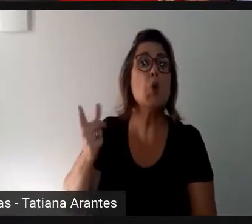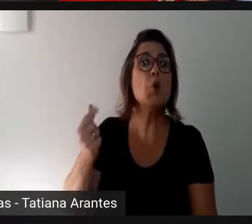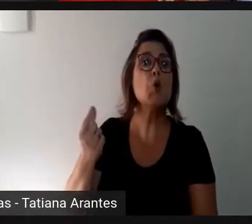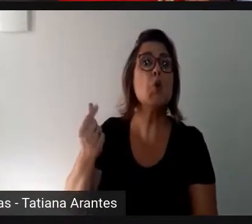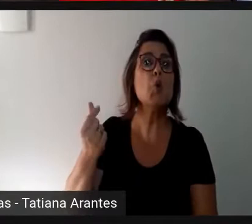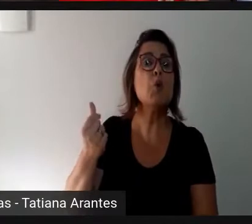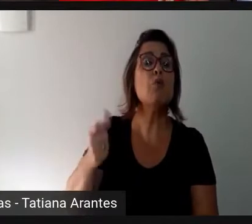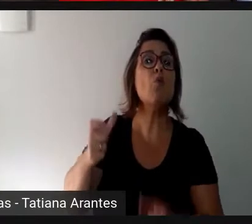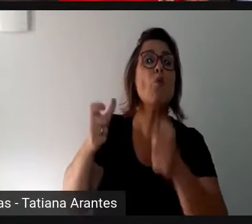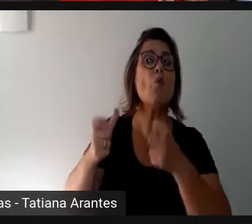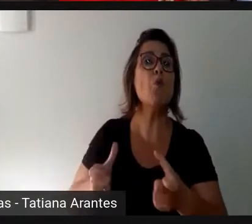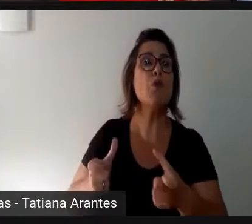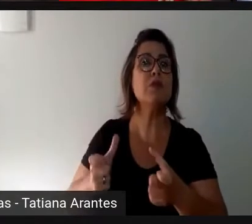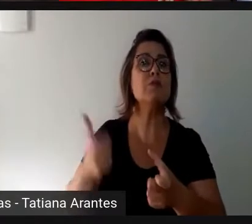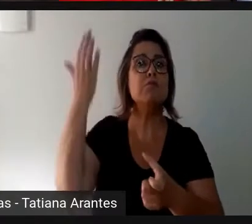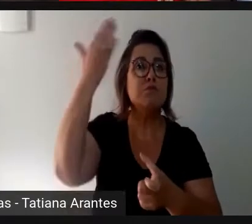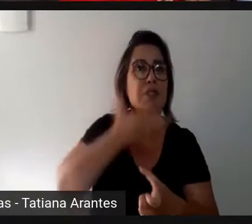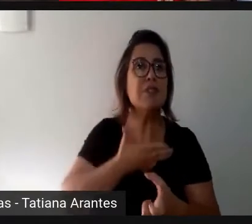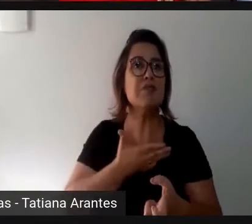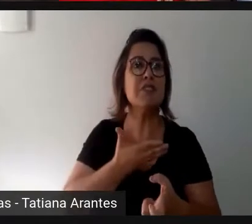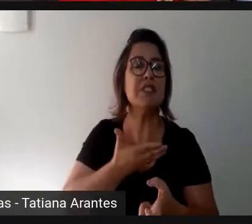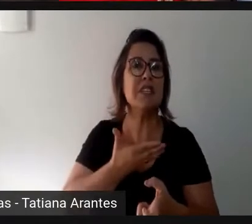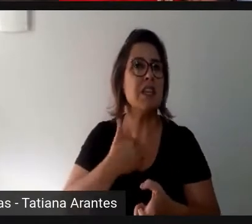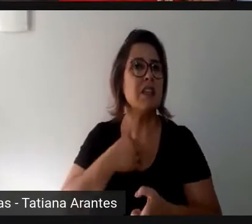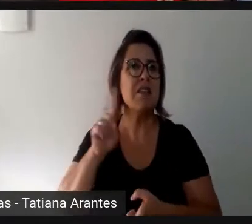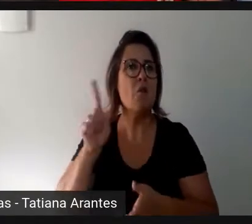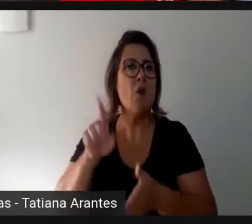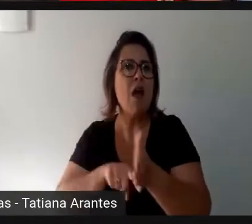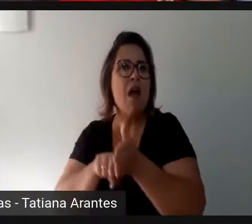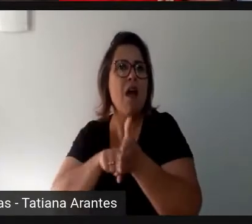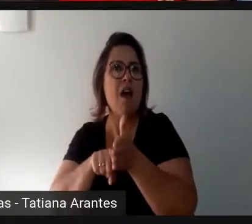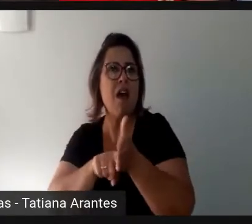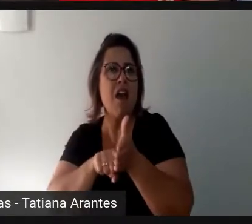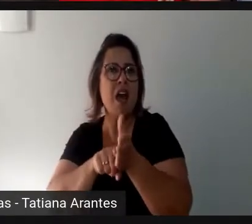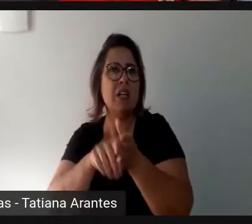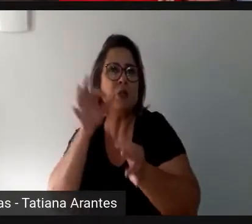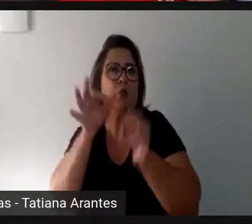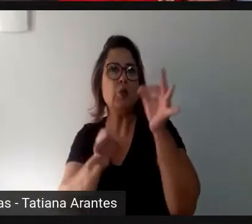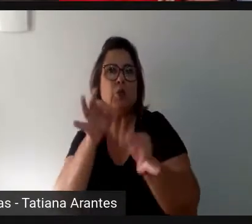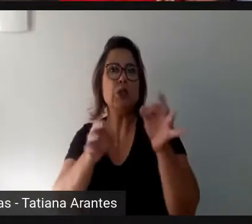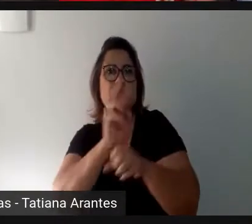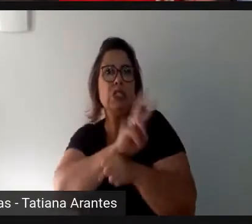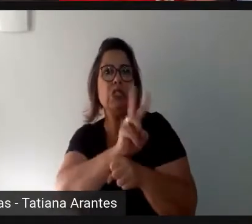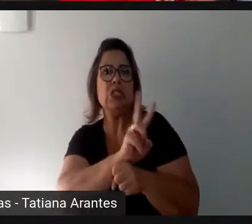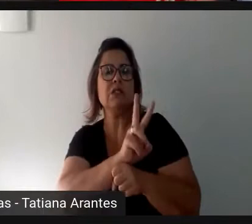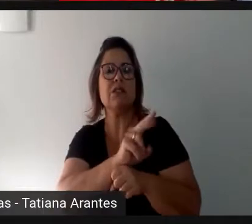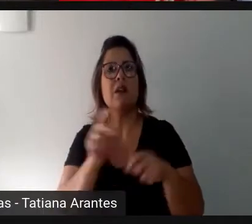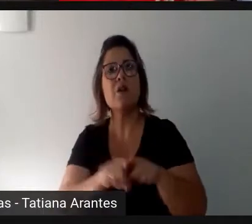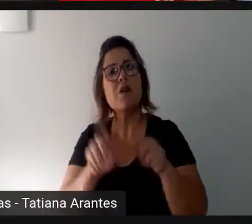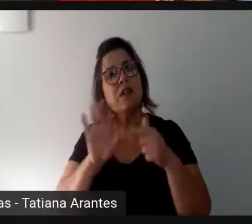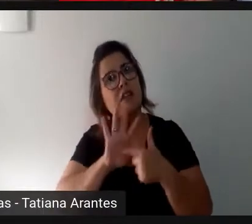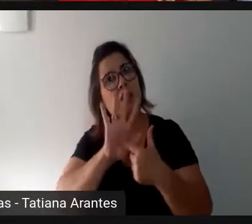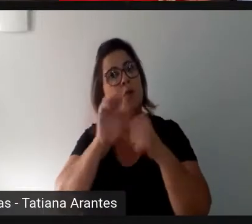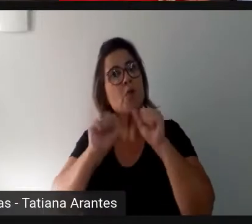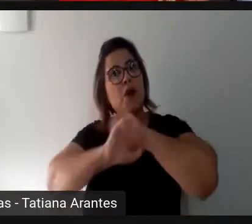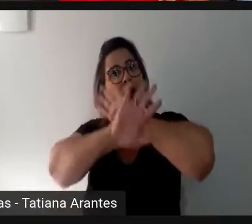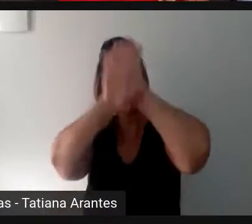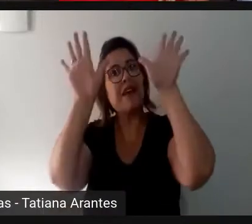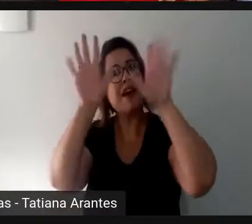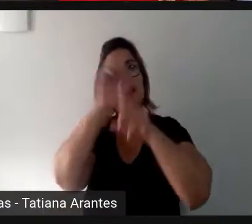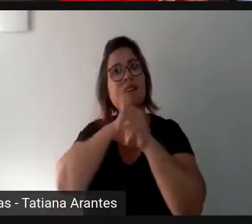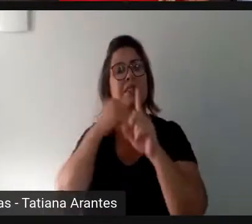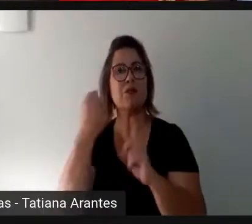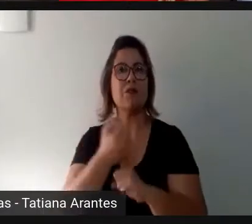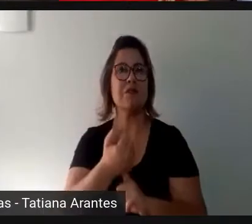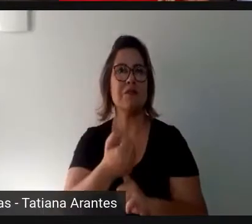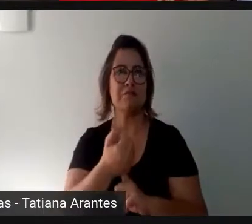à República, e não para um auditor ou qualquer outro jurídico que você acha que vai te fiscalizar. Falando nisso, vocês estão falando o tema